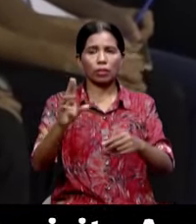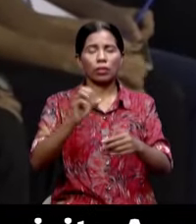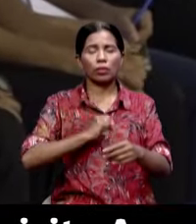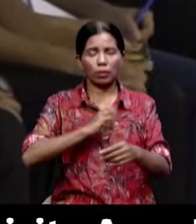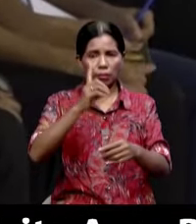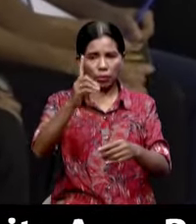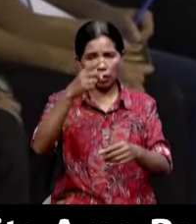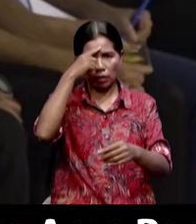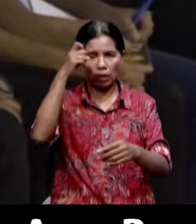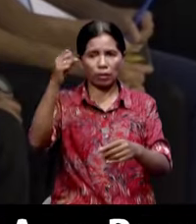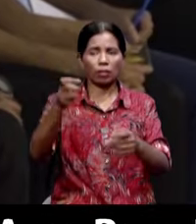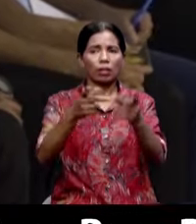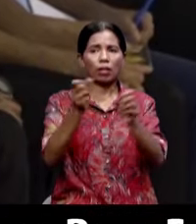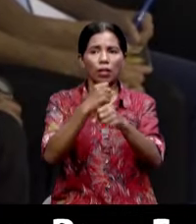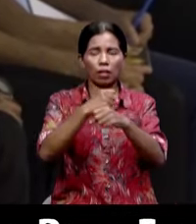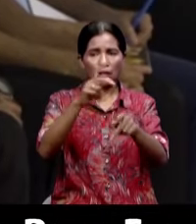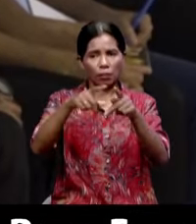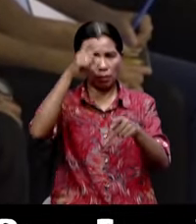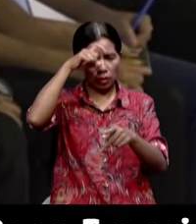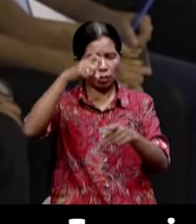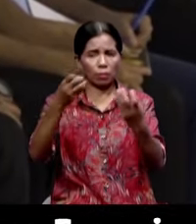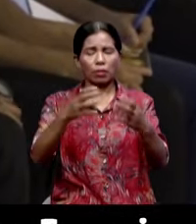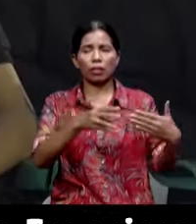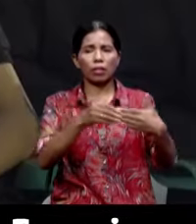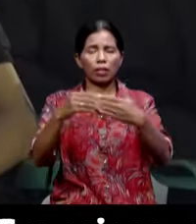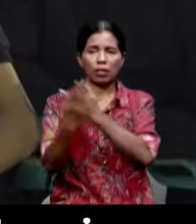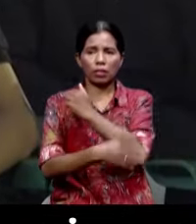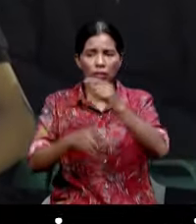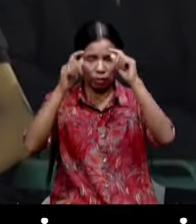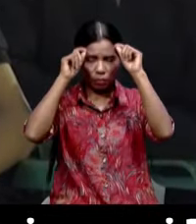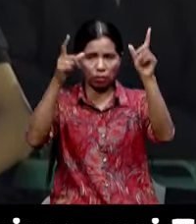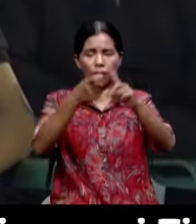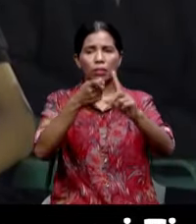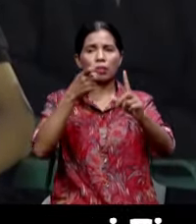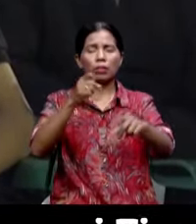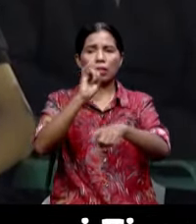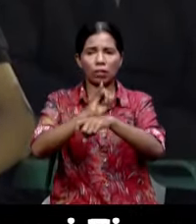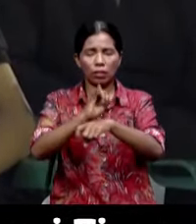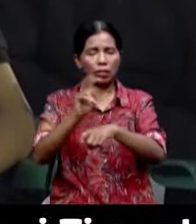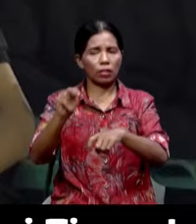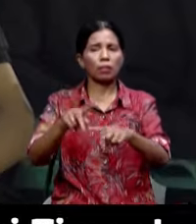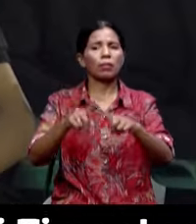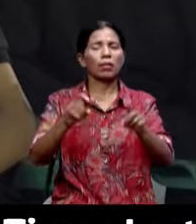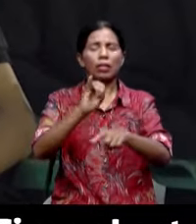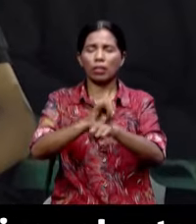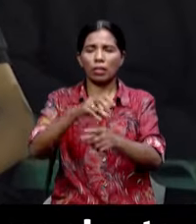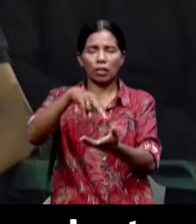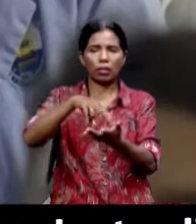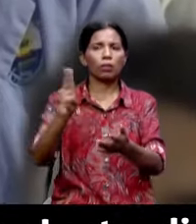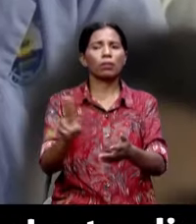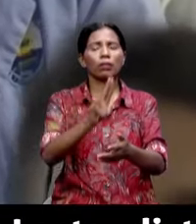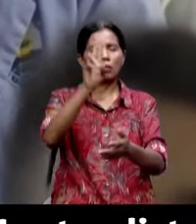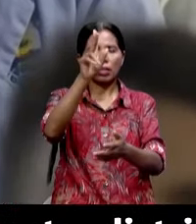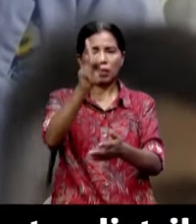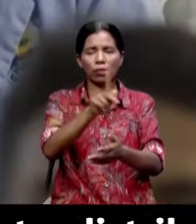Fating Histórico Soibada, produz em Mamatenek Barat, onde lidera nação Timor-Leste, leu esse missão igrejanian, mas be parte igreja, hari fali Universidade